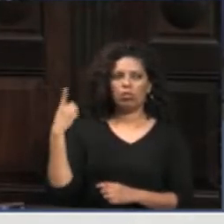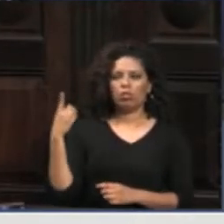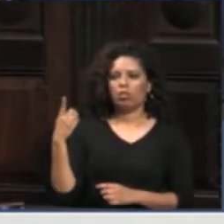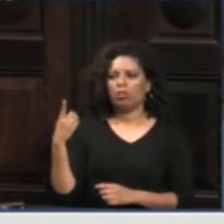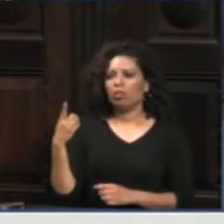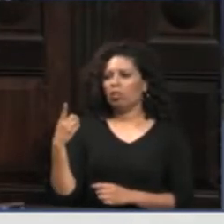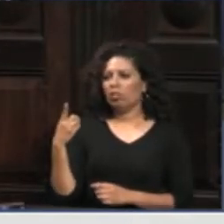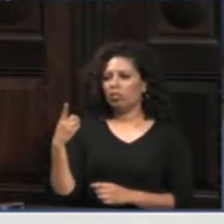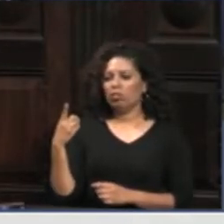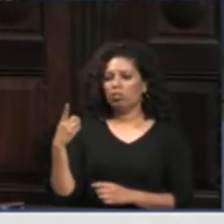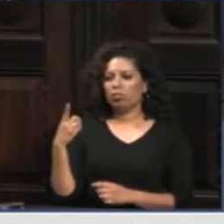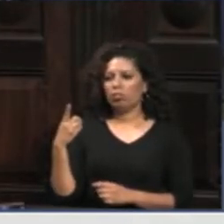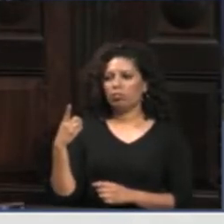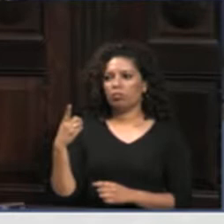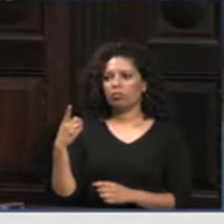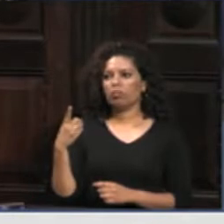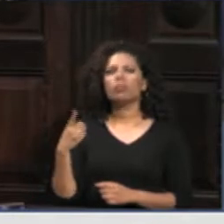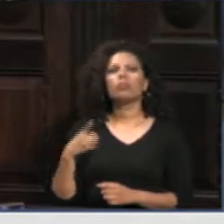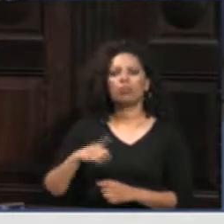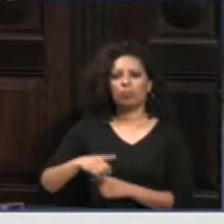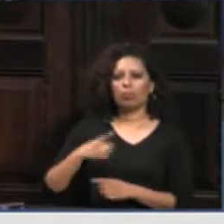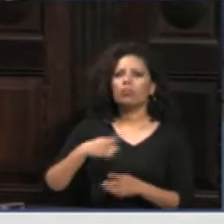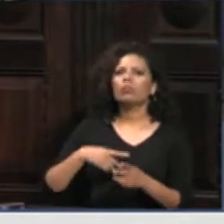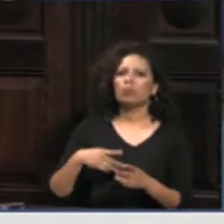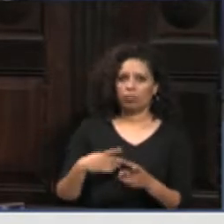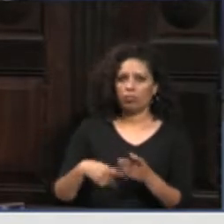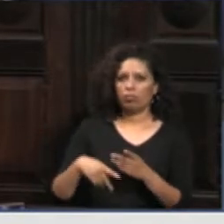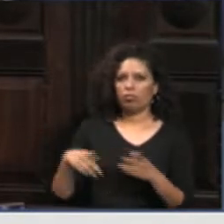Lins, imperador de Madureira,